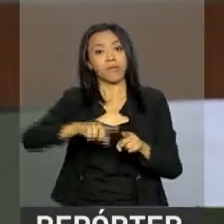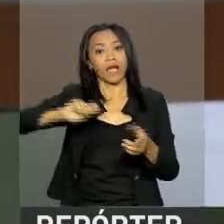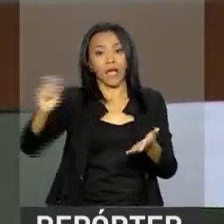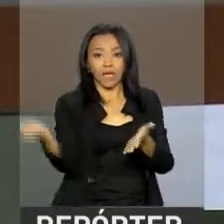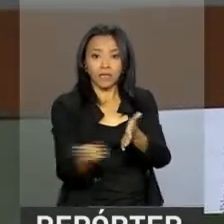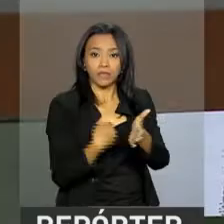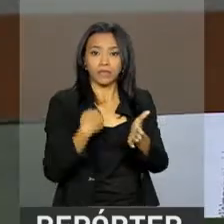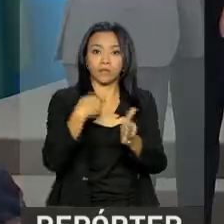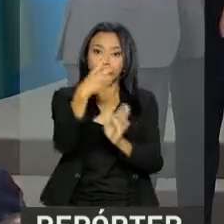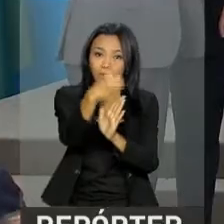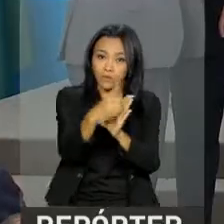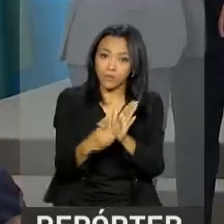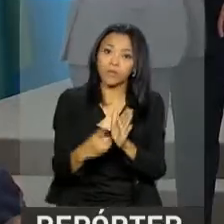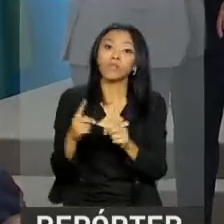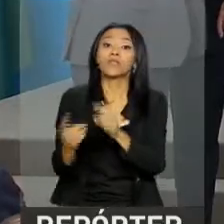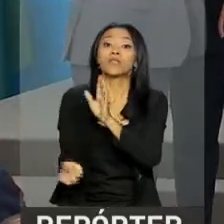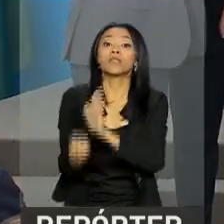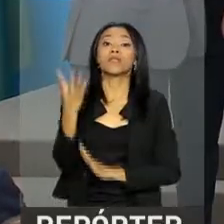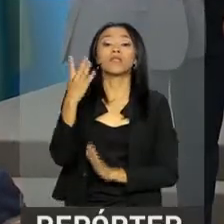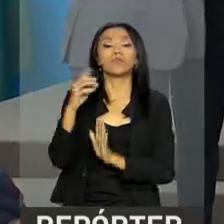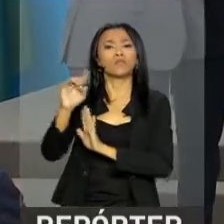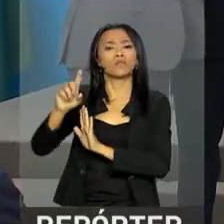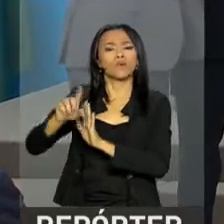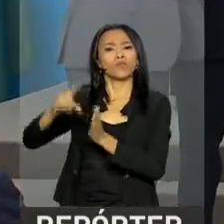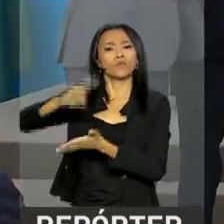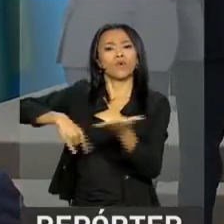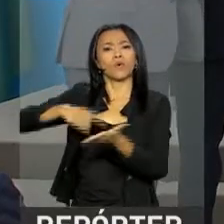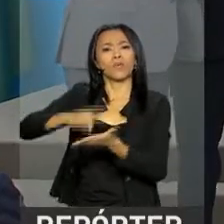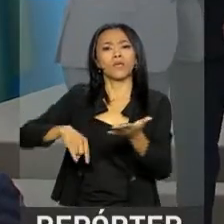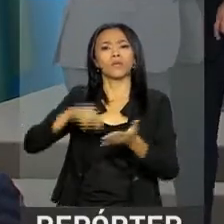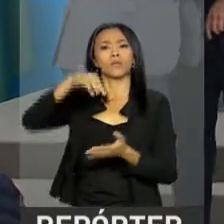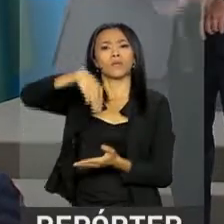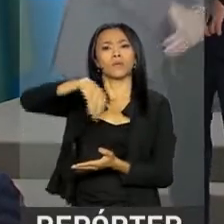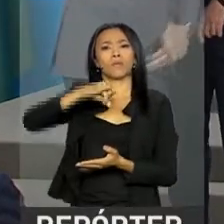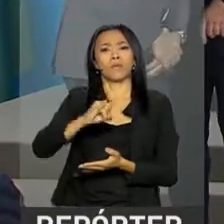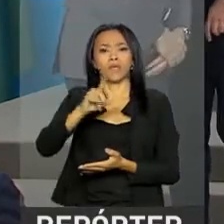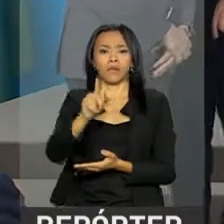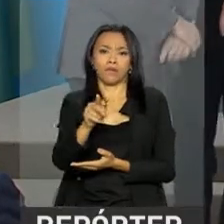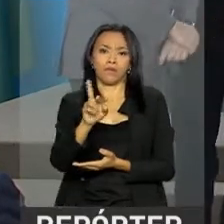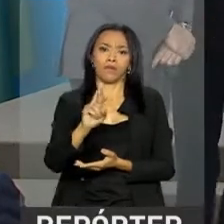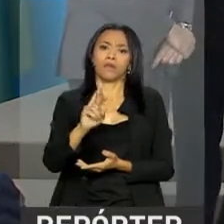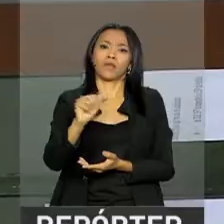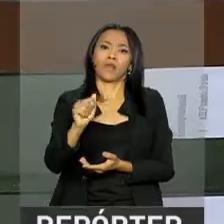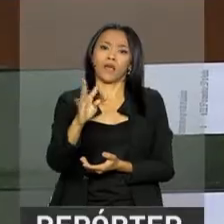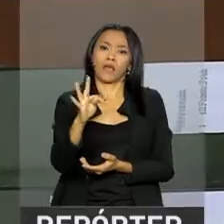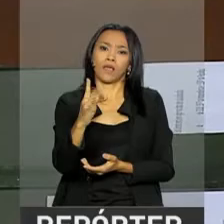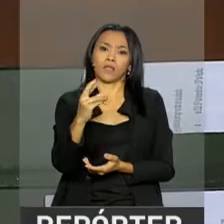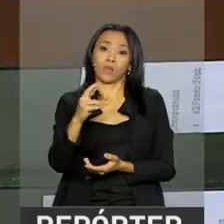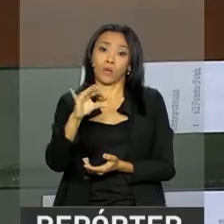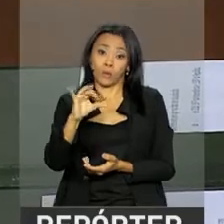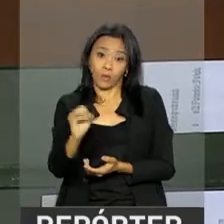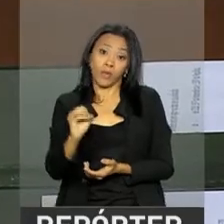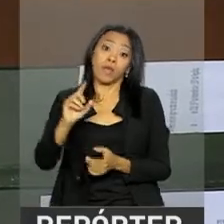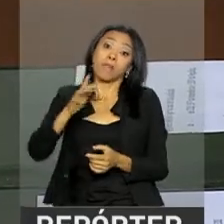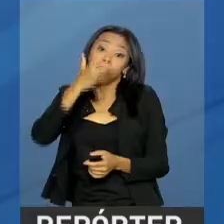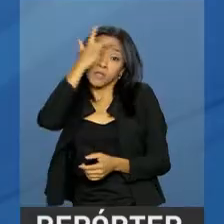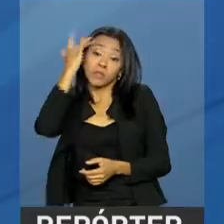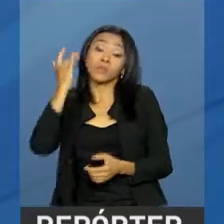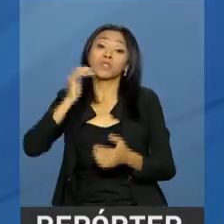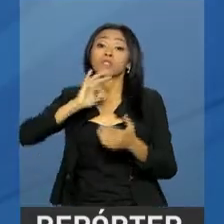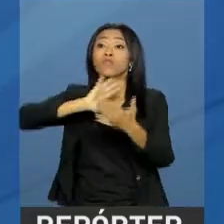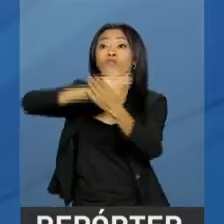nacional migratório o documento será destinado a estrangeiros que pedirem refúgio no brasil